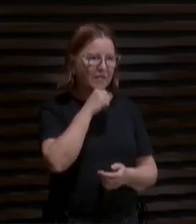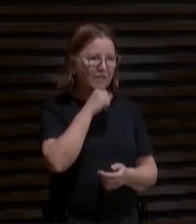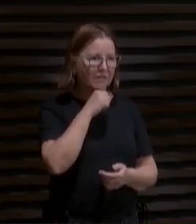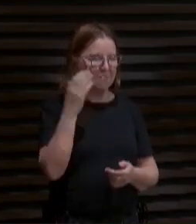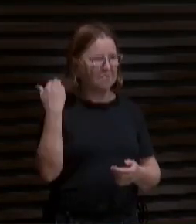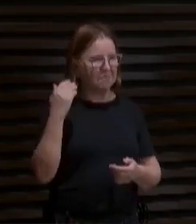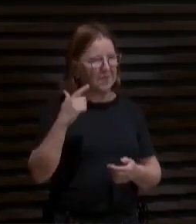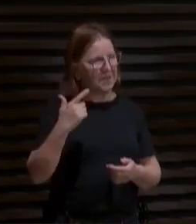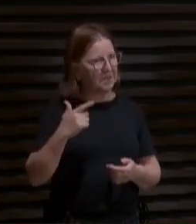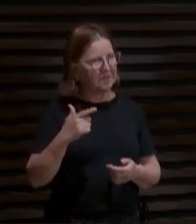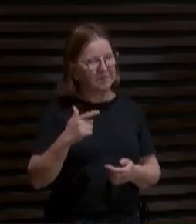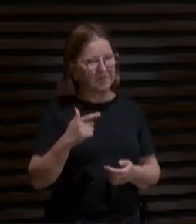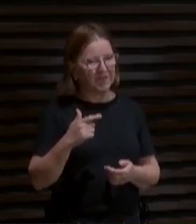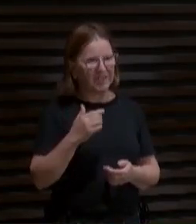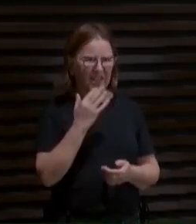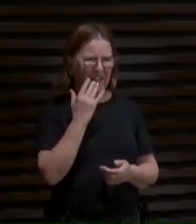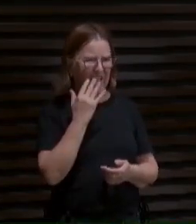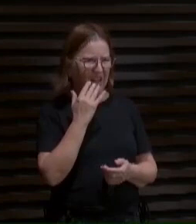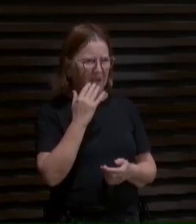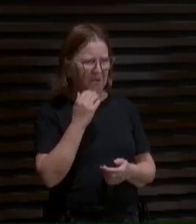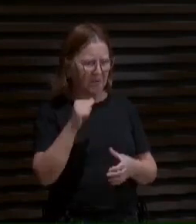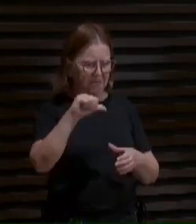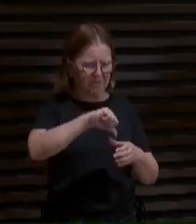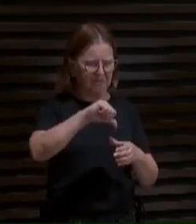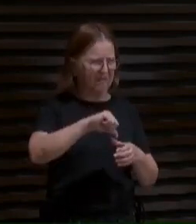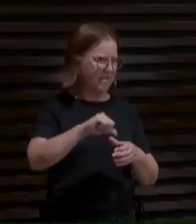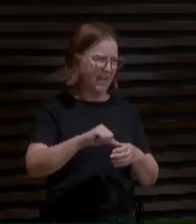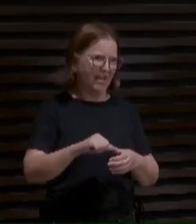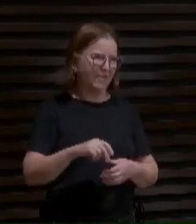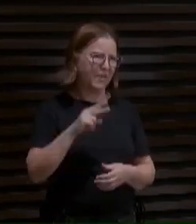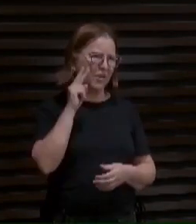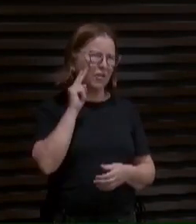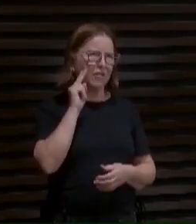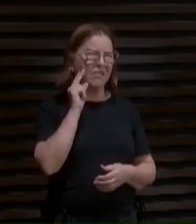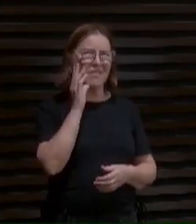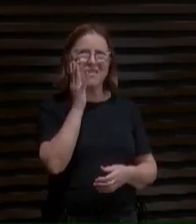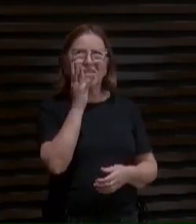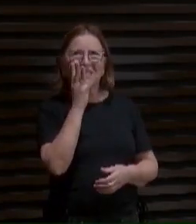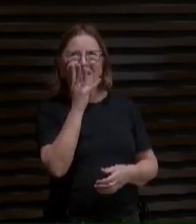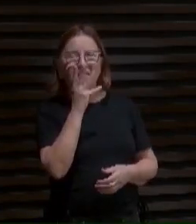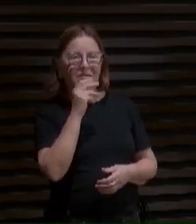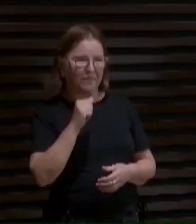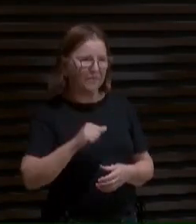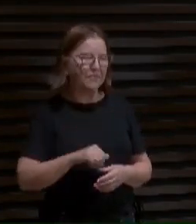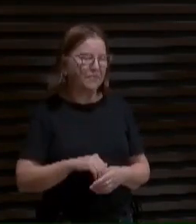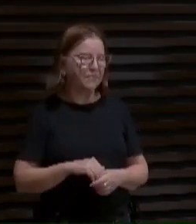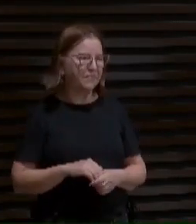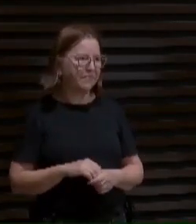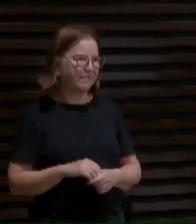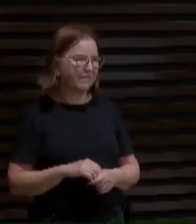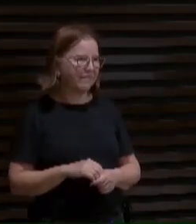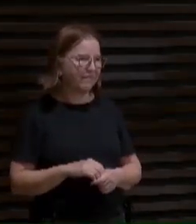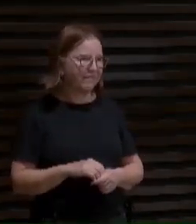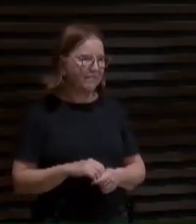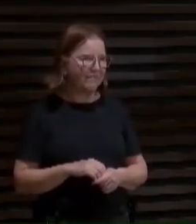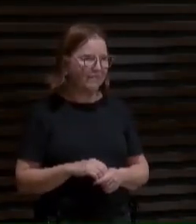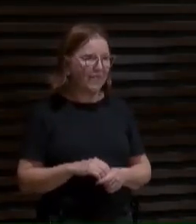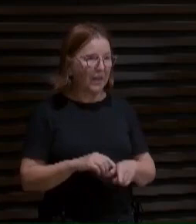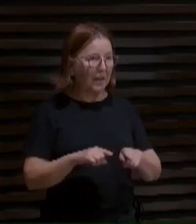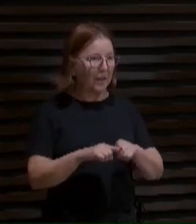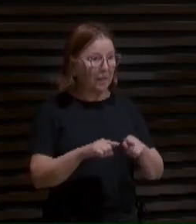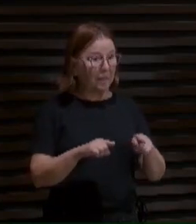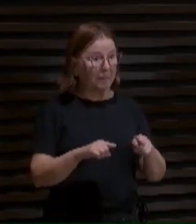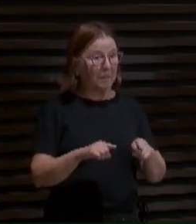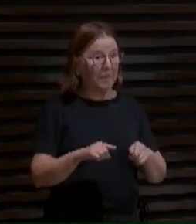corantes, nem tinha conservantes. O vinho demorava muito menos tempo do que hoje, mas era mais